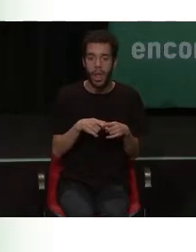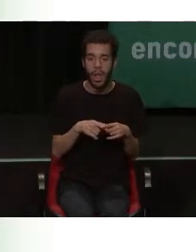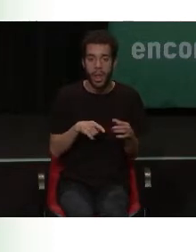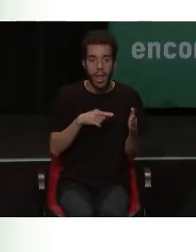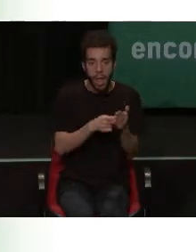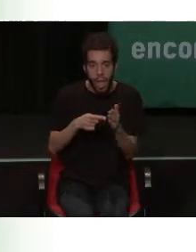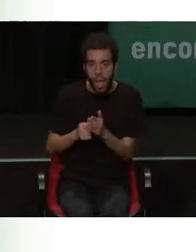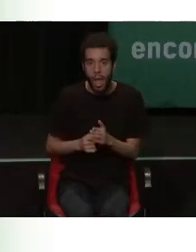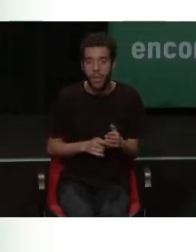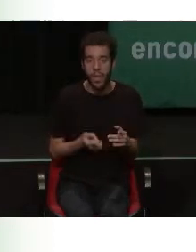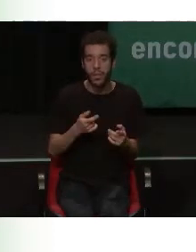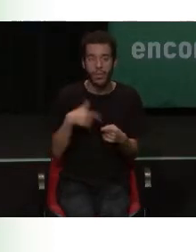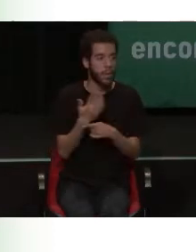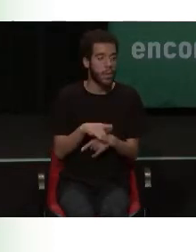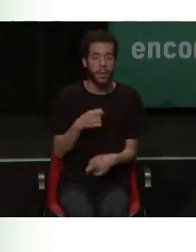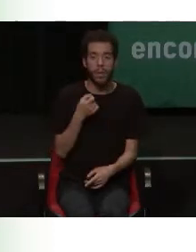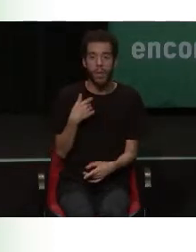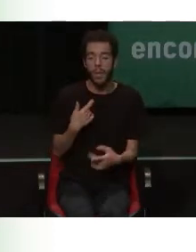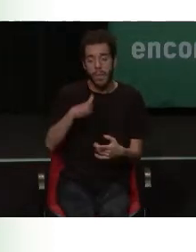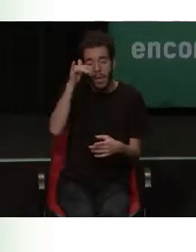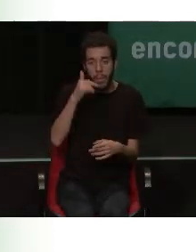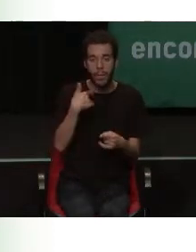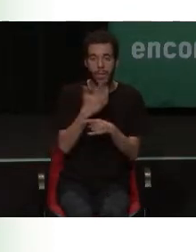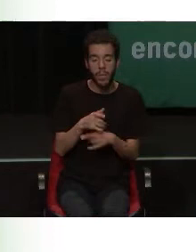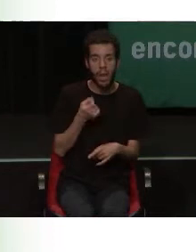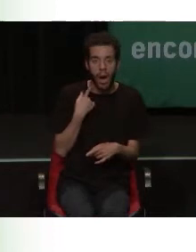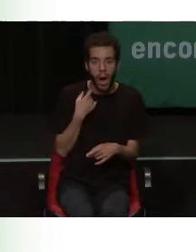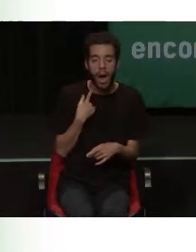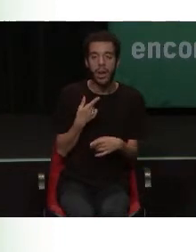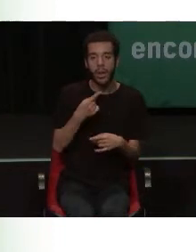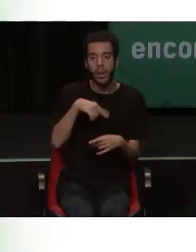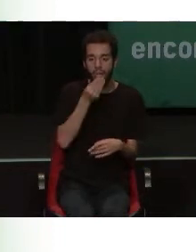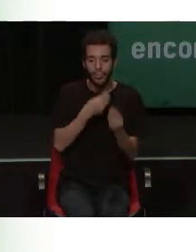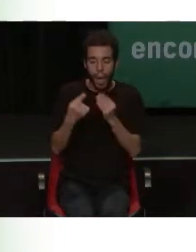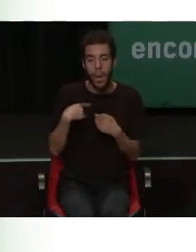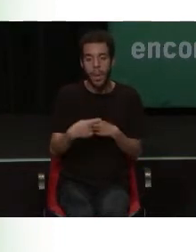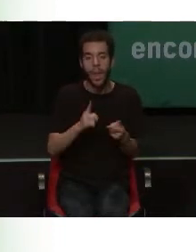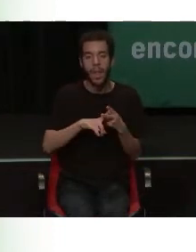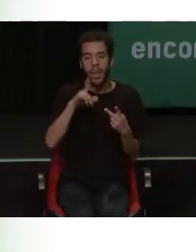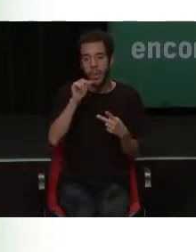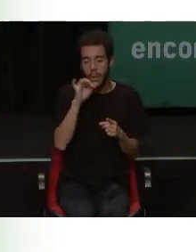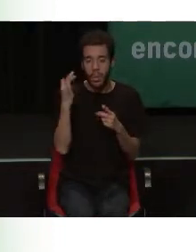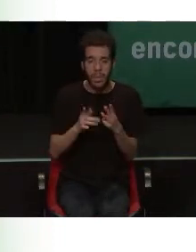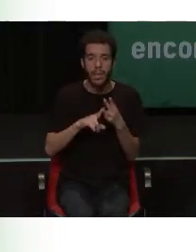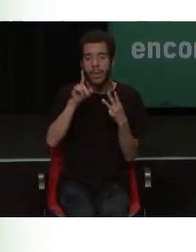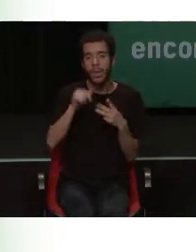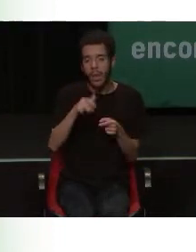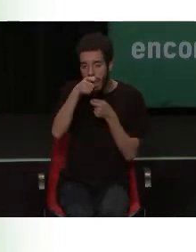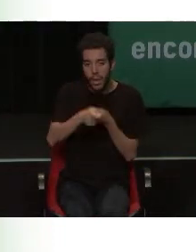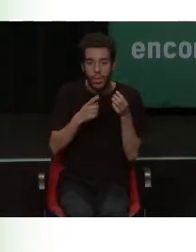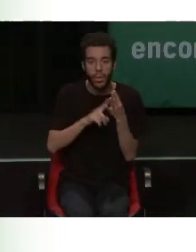da carne que nós consumimos todos os dias, no ambiente, na agricultura, mas também nos animais de companhia.